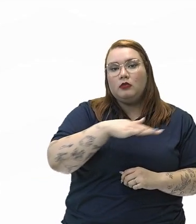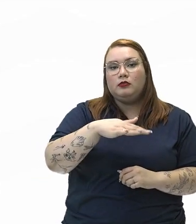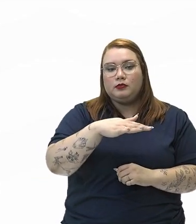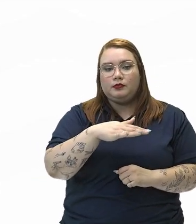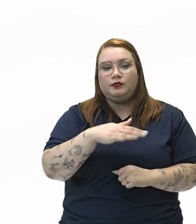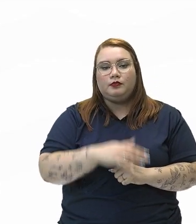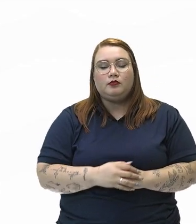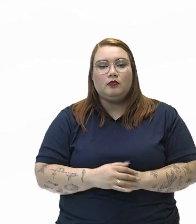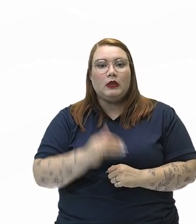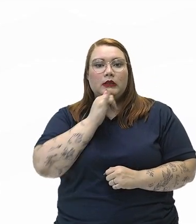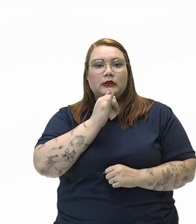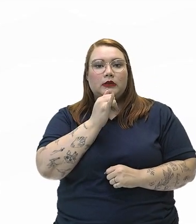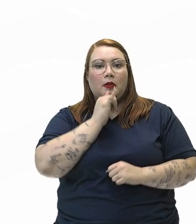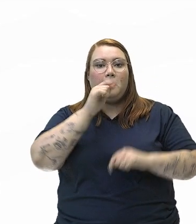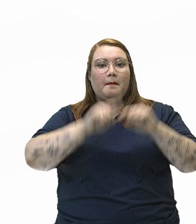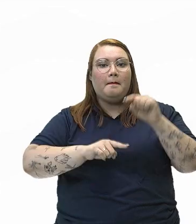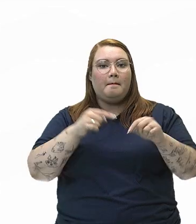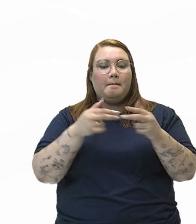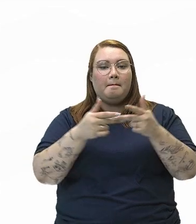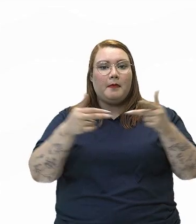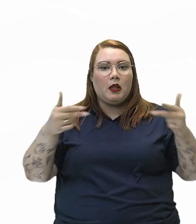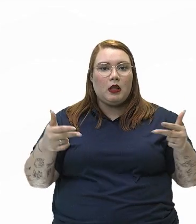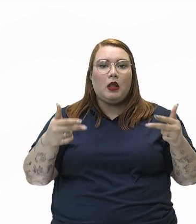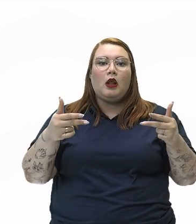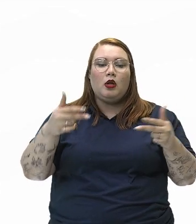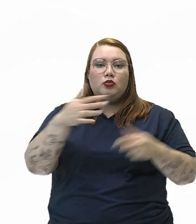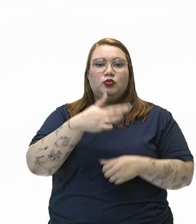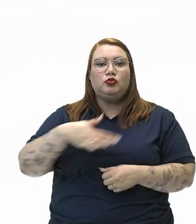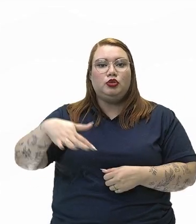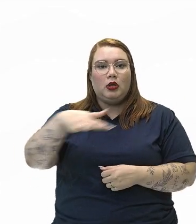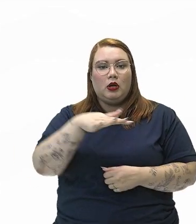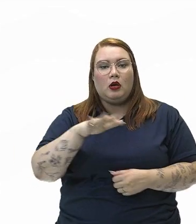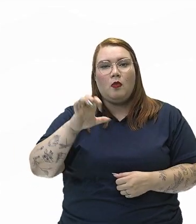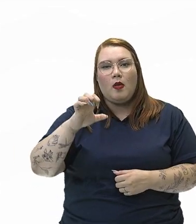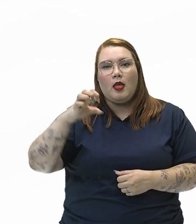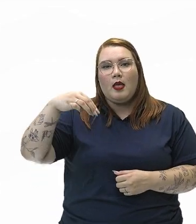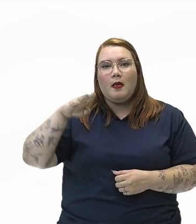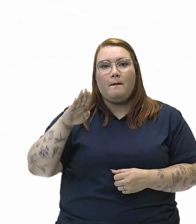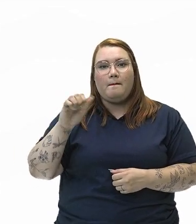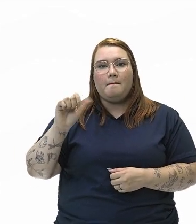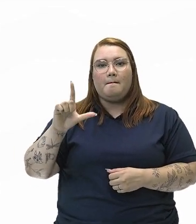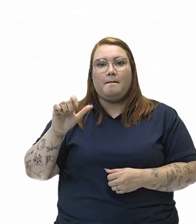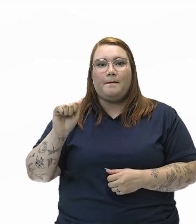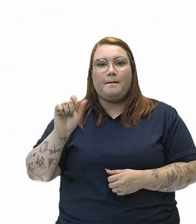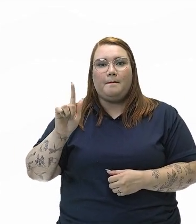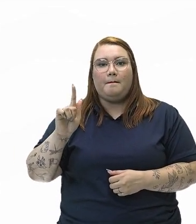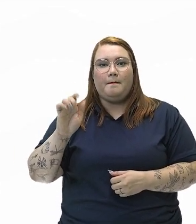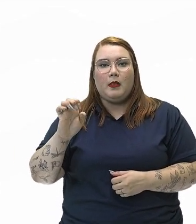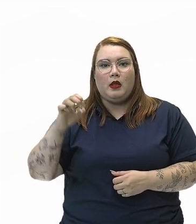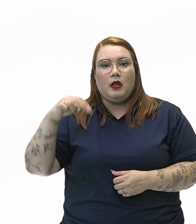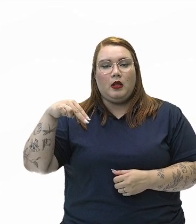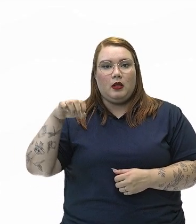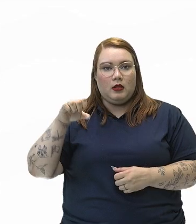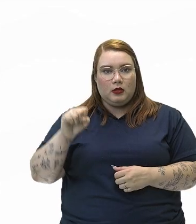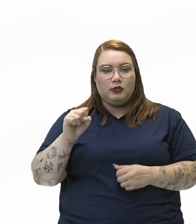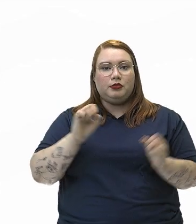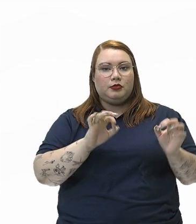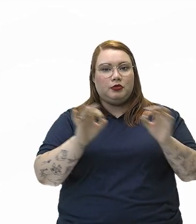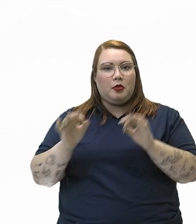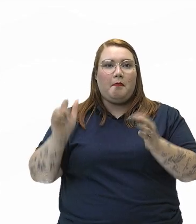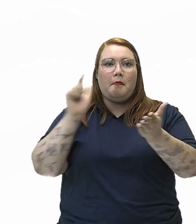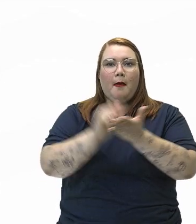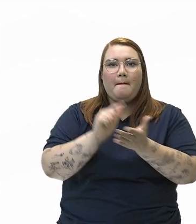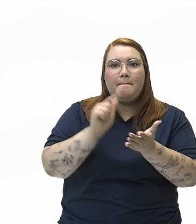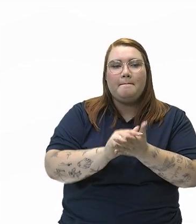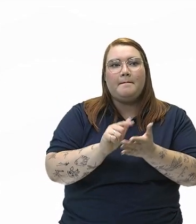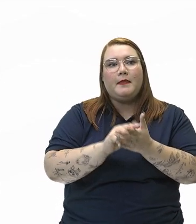determinado setor. O exemplo que eu trouxe para vocês aí sobre as embalagens em geral, né? Embalagens de papelão, de